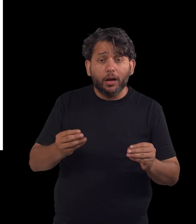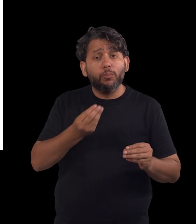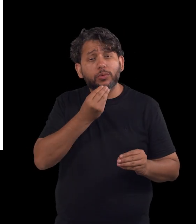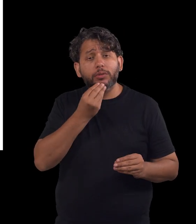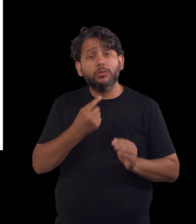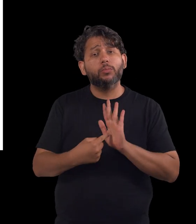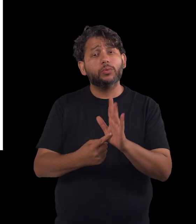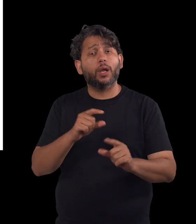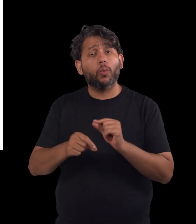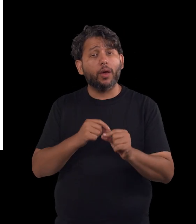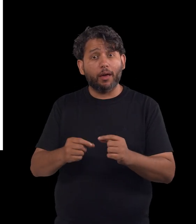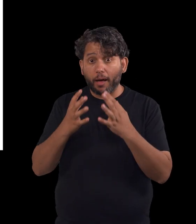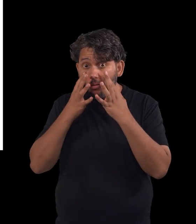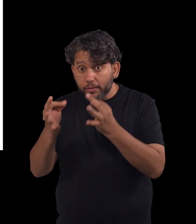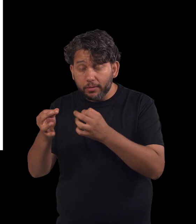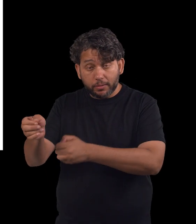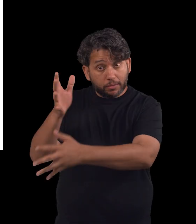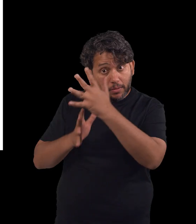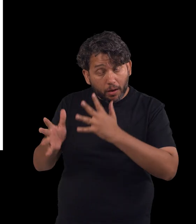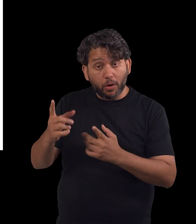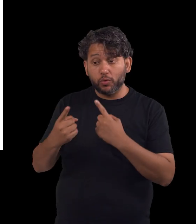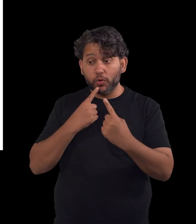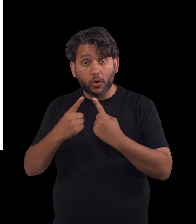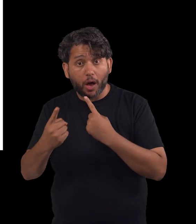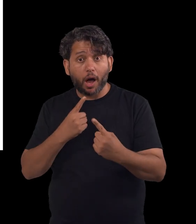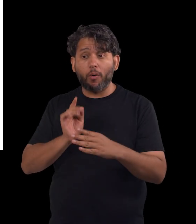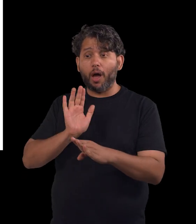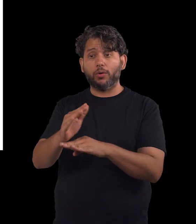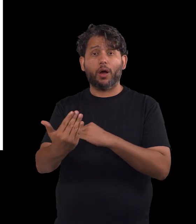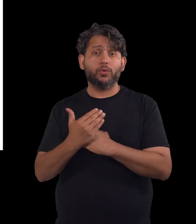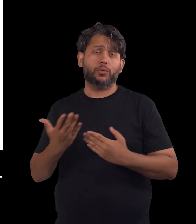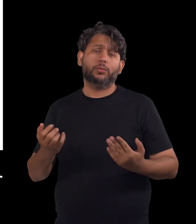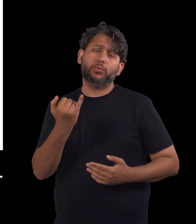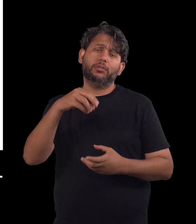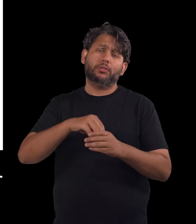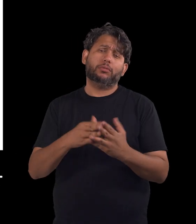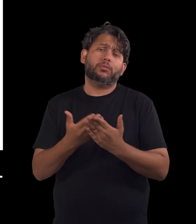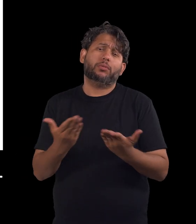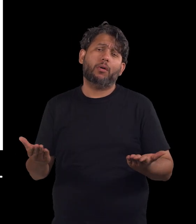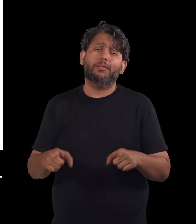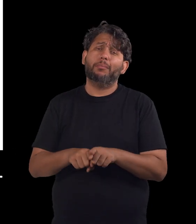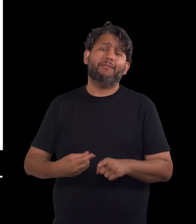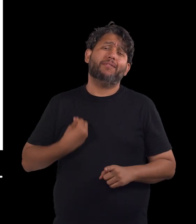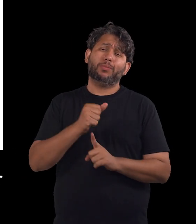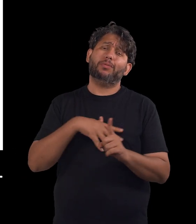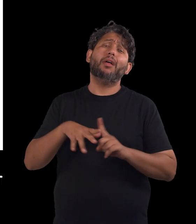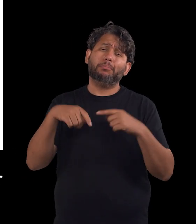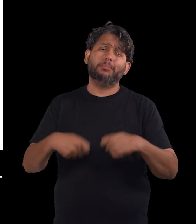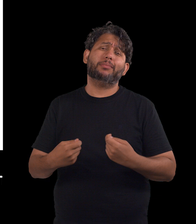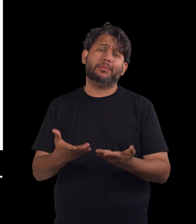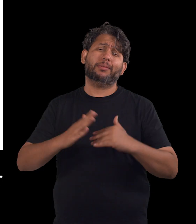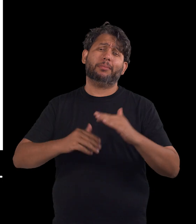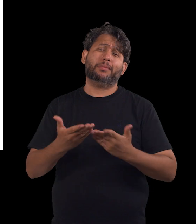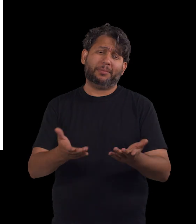também oportunidade para trabalhar habilidades de escuta, diálogo e cooperação, fundamentais para o ambiente escolar e para a